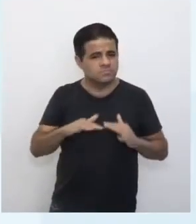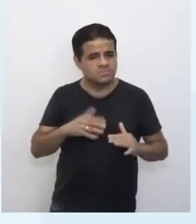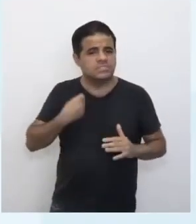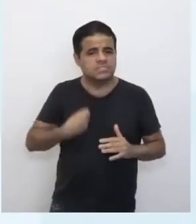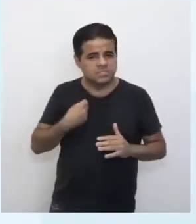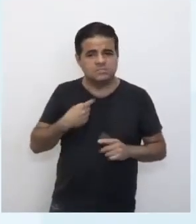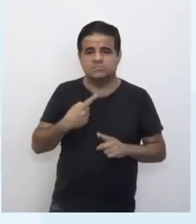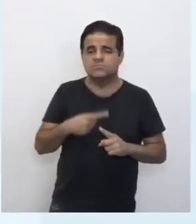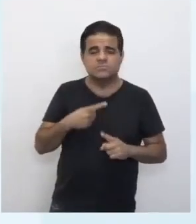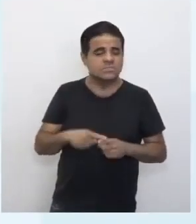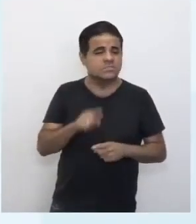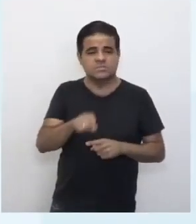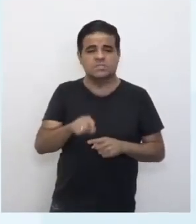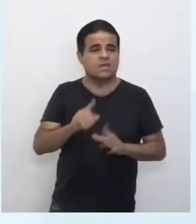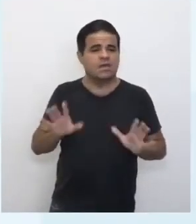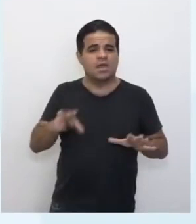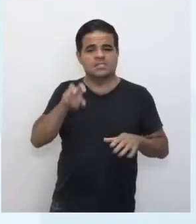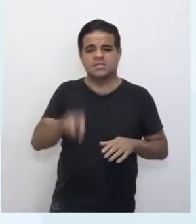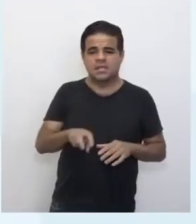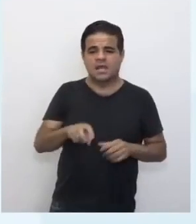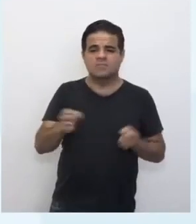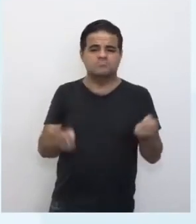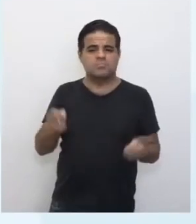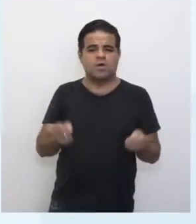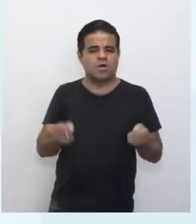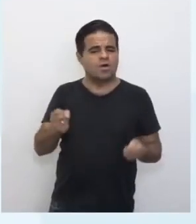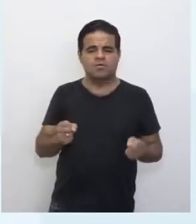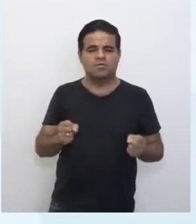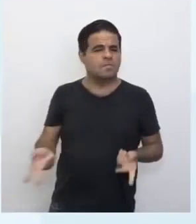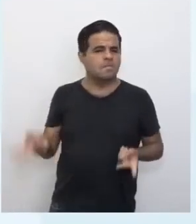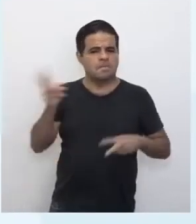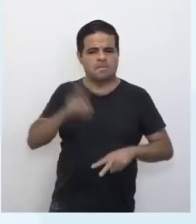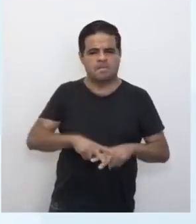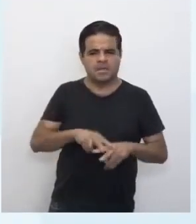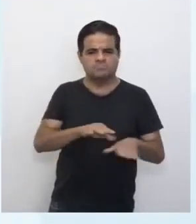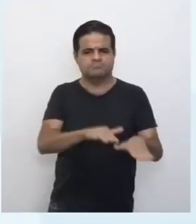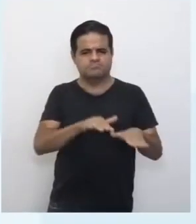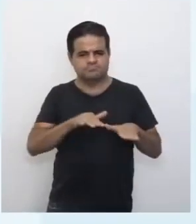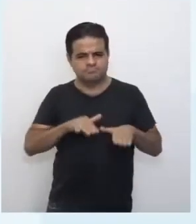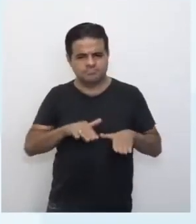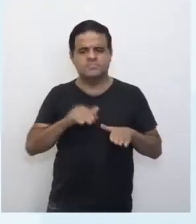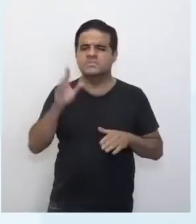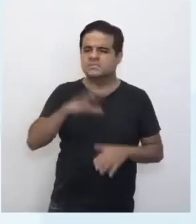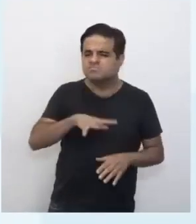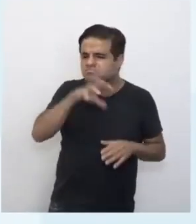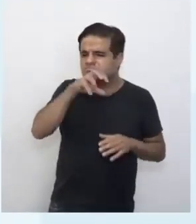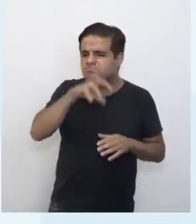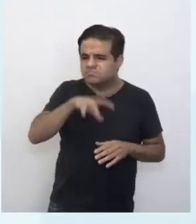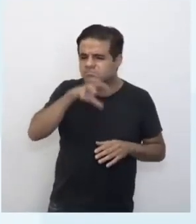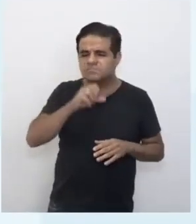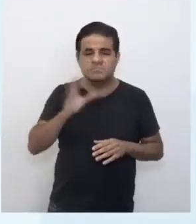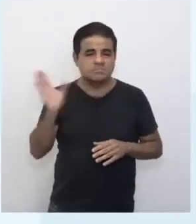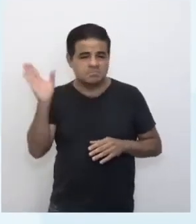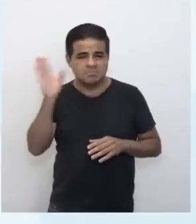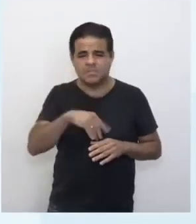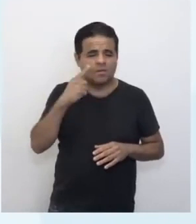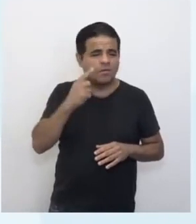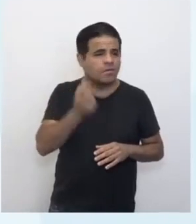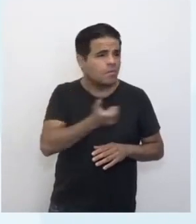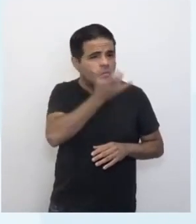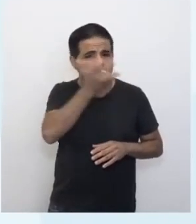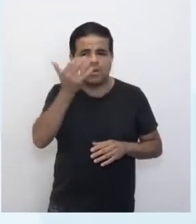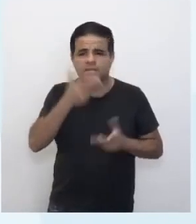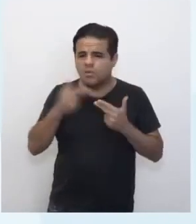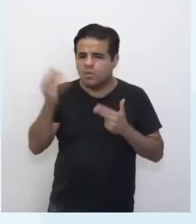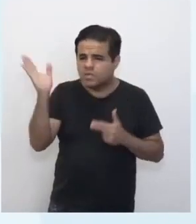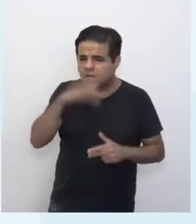porque em vez de você ficar sentado no automóvel e preso no trânsito e respirando mal, perdendo tempo, olha quanta coisa ruim,